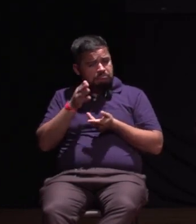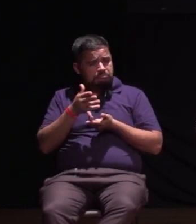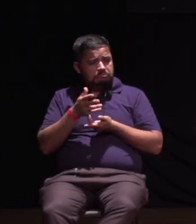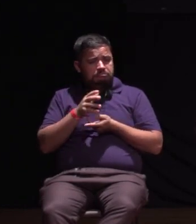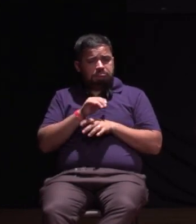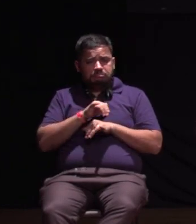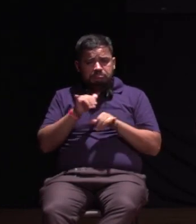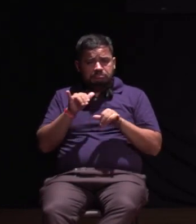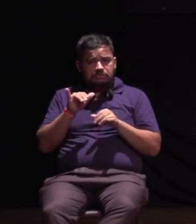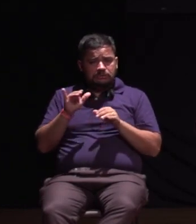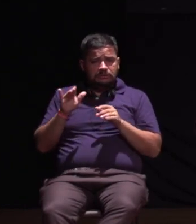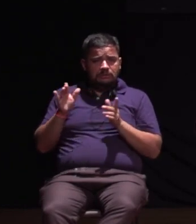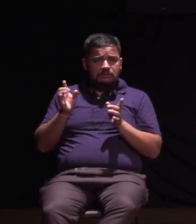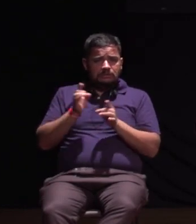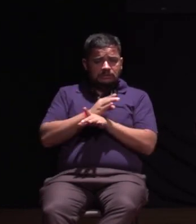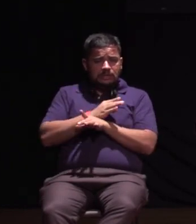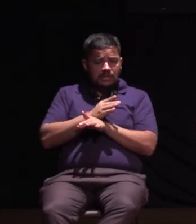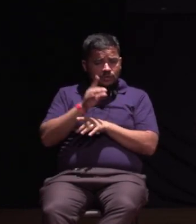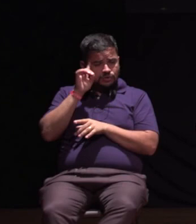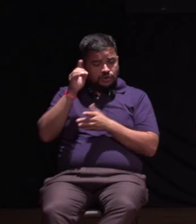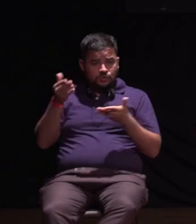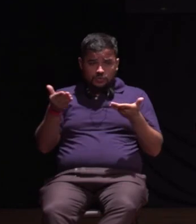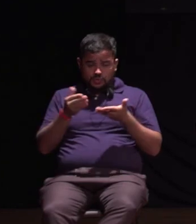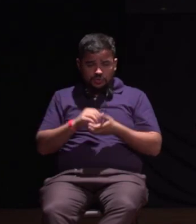a gente encerrar o nosso dia.